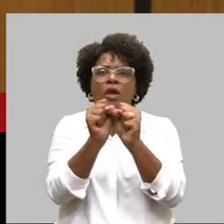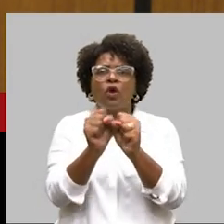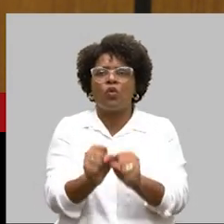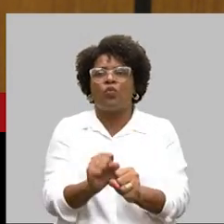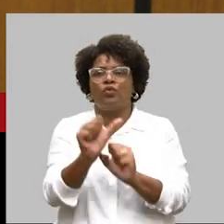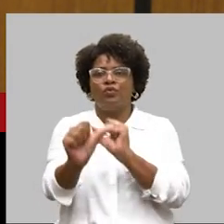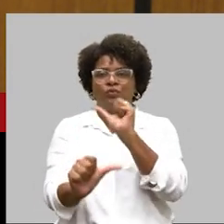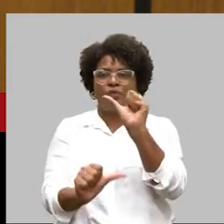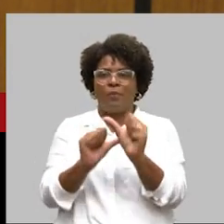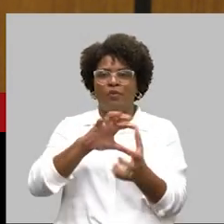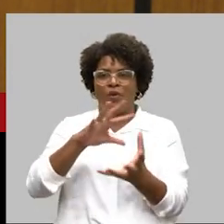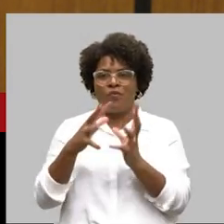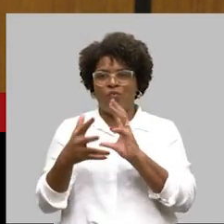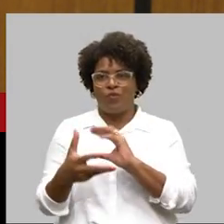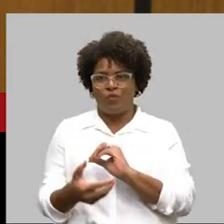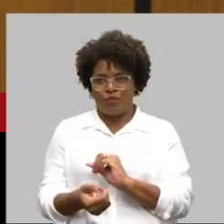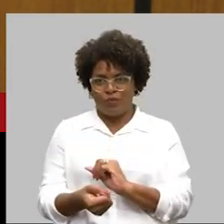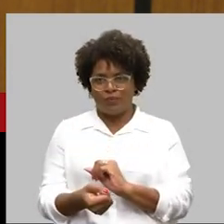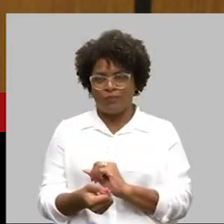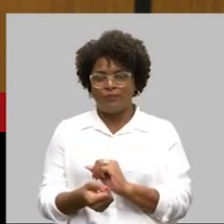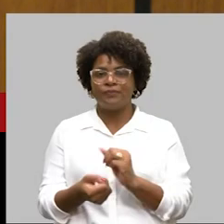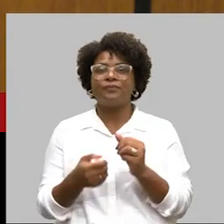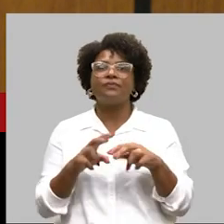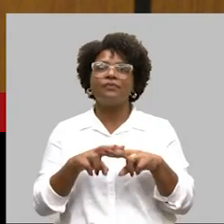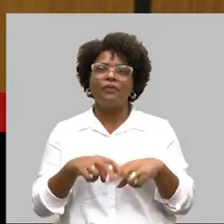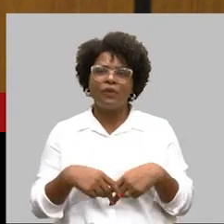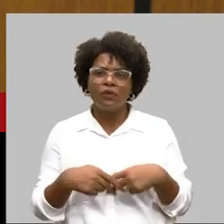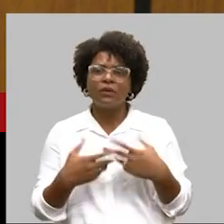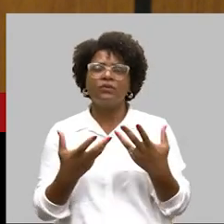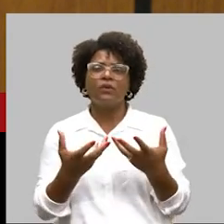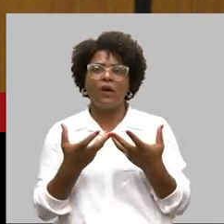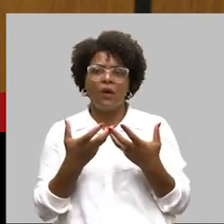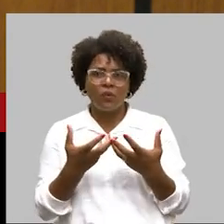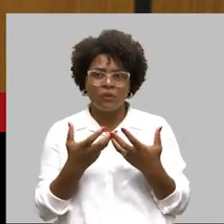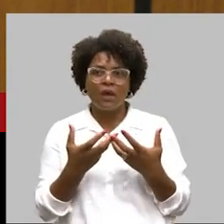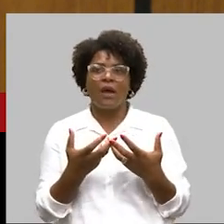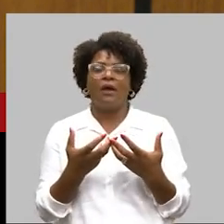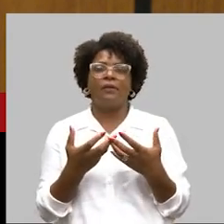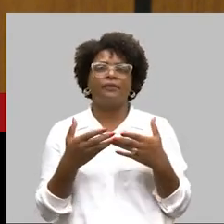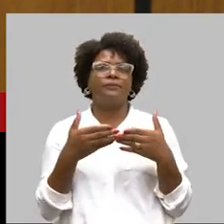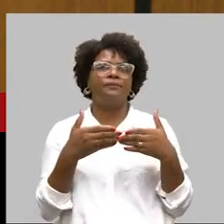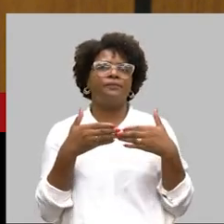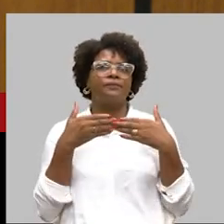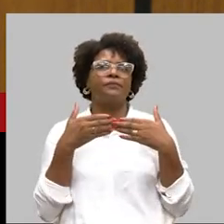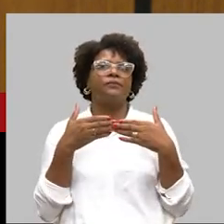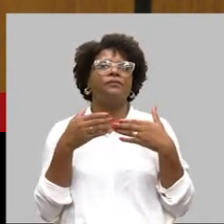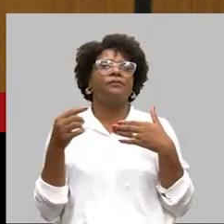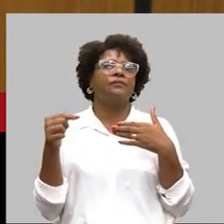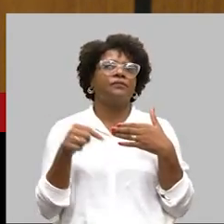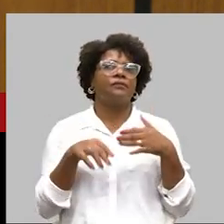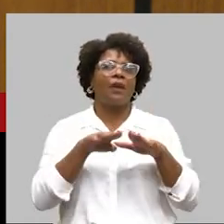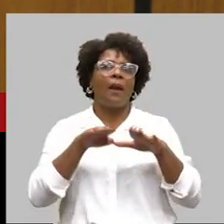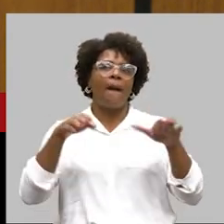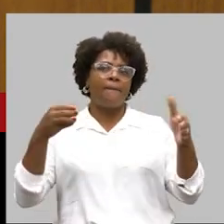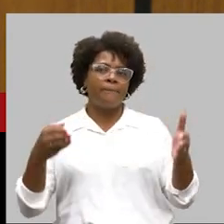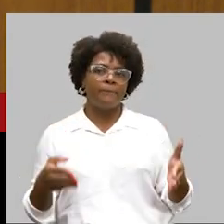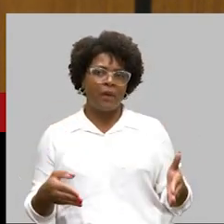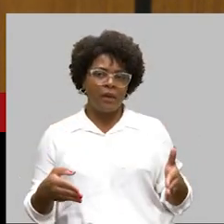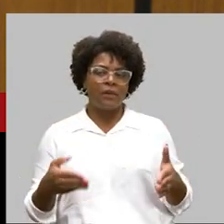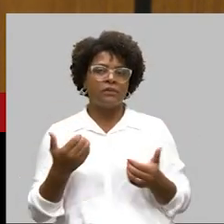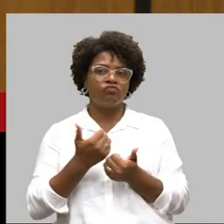é nesse sentido que eu gostaria de quebrar um pouco o protocolo e pedir a mesa diretiva desses